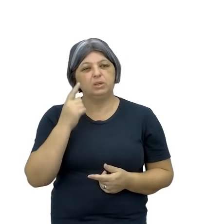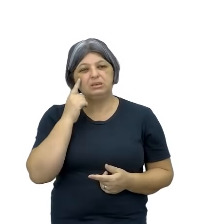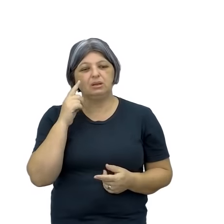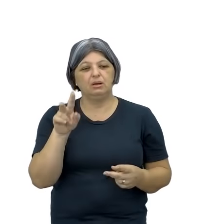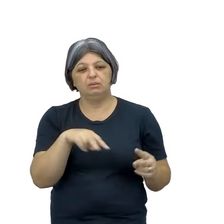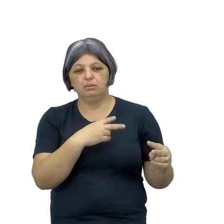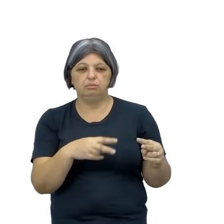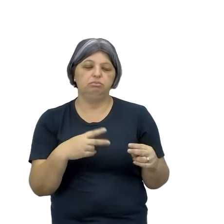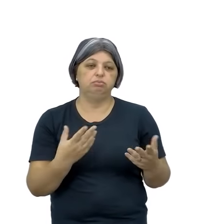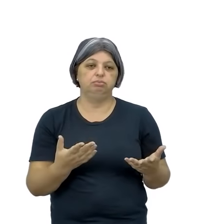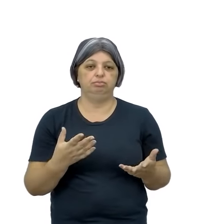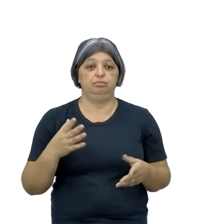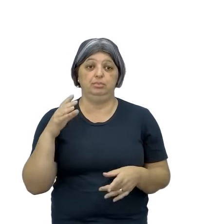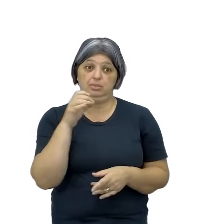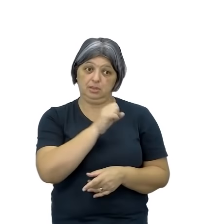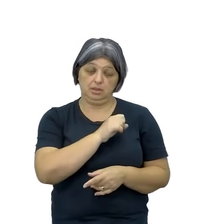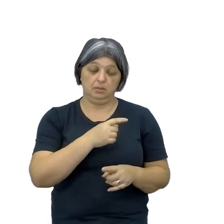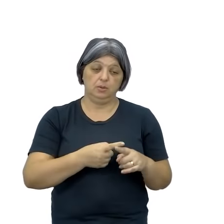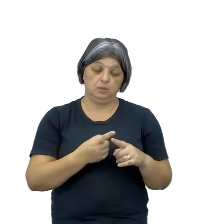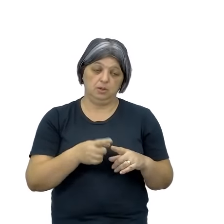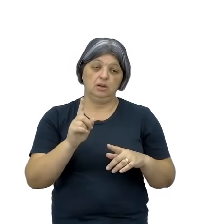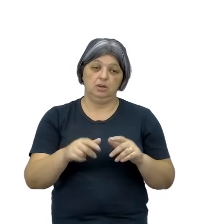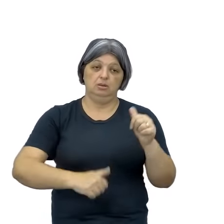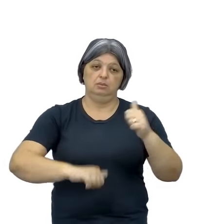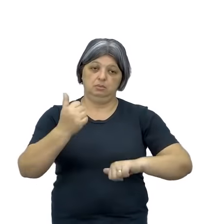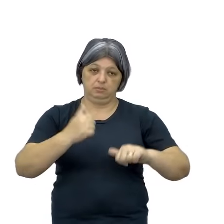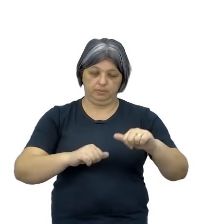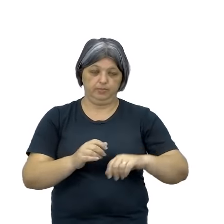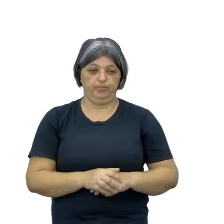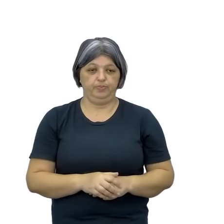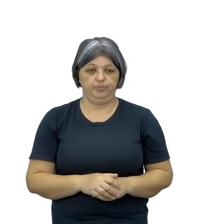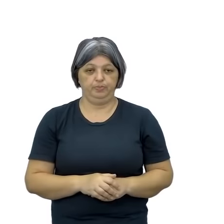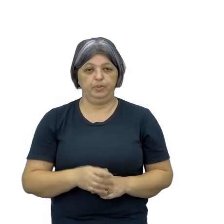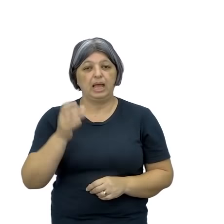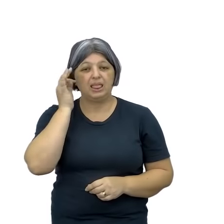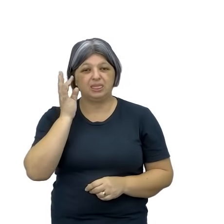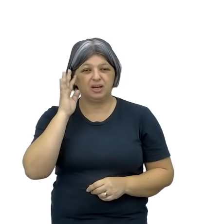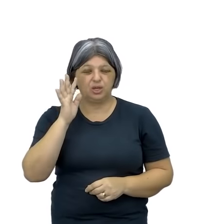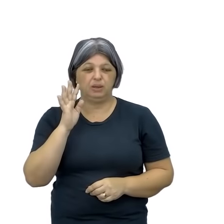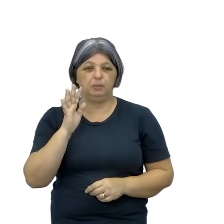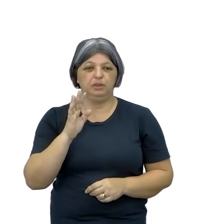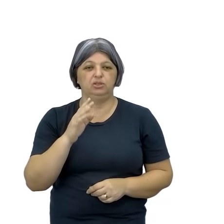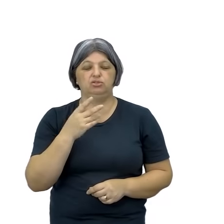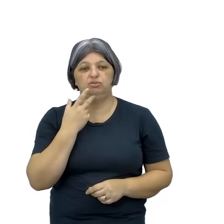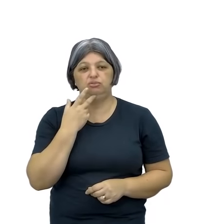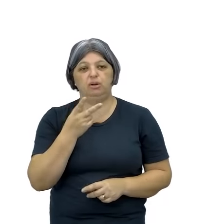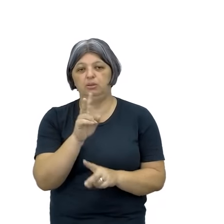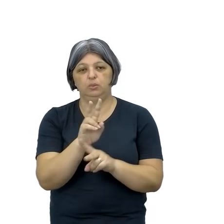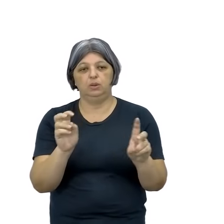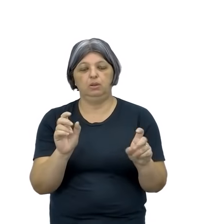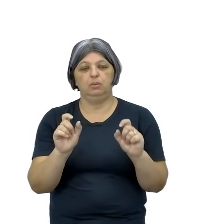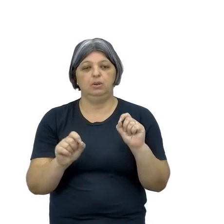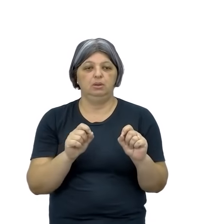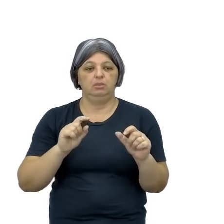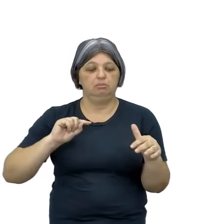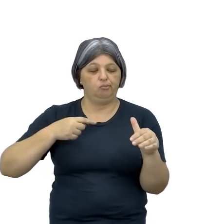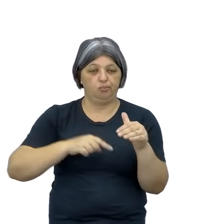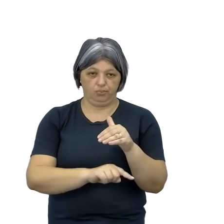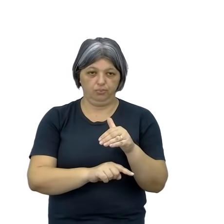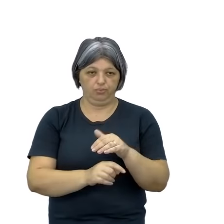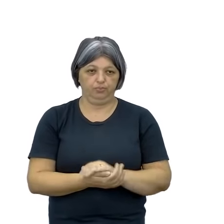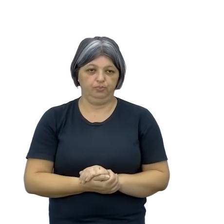de breve, né, porque são avaliações muito mais, teoricamente falando, muito mais assim profundas, né,